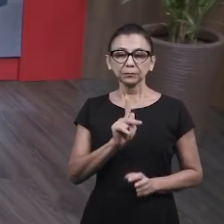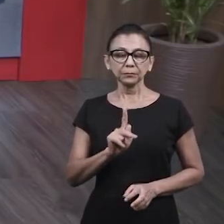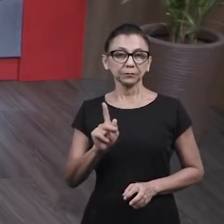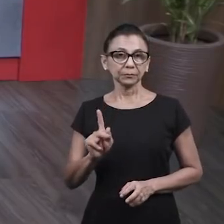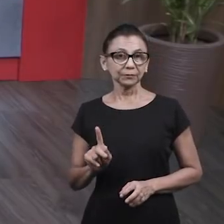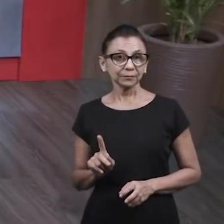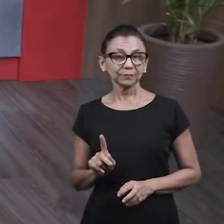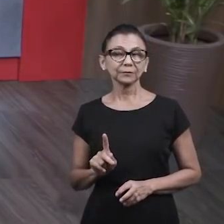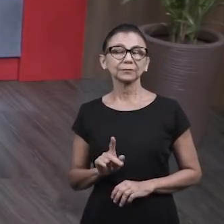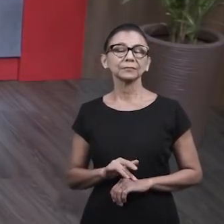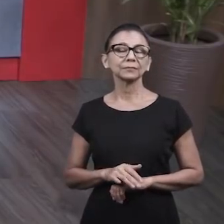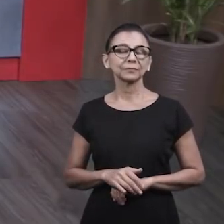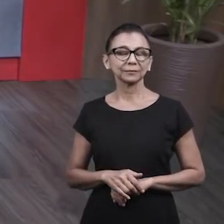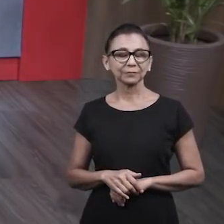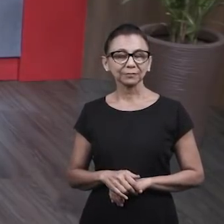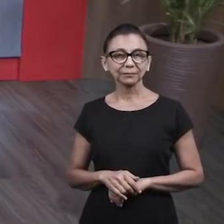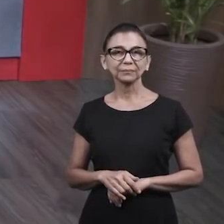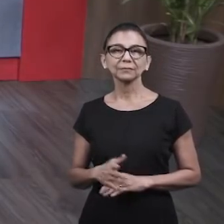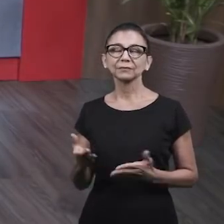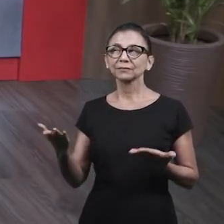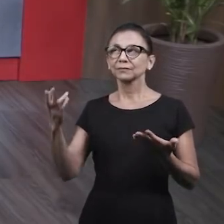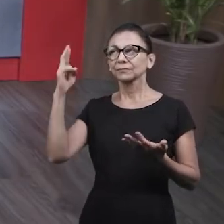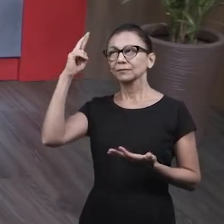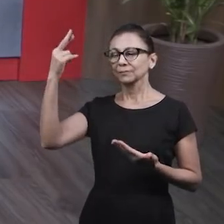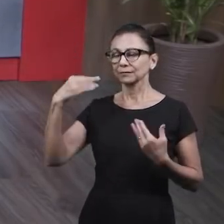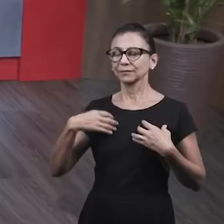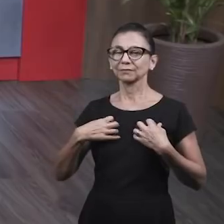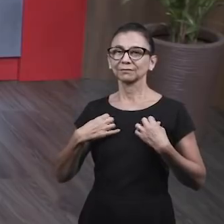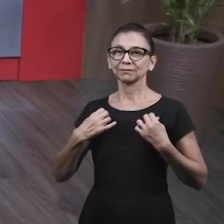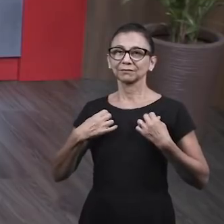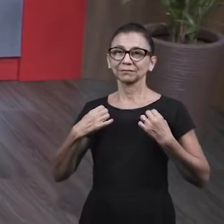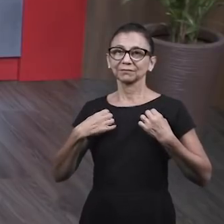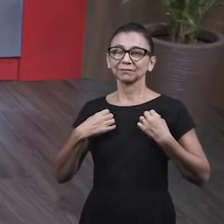Senhor, irmãos, e um beijo, tia Janaína.